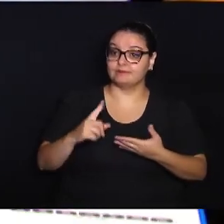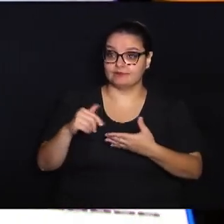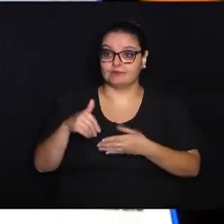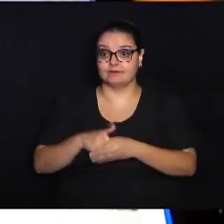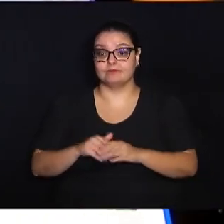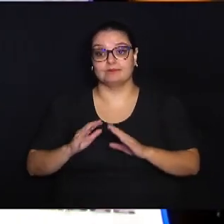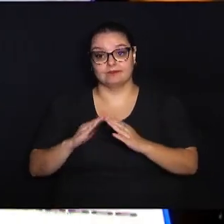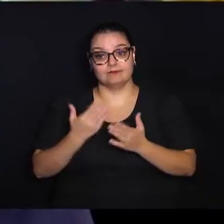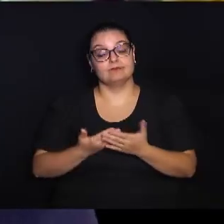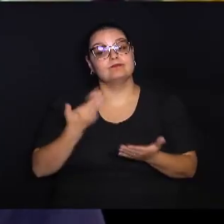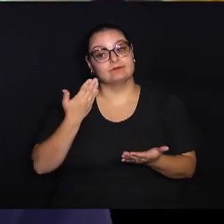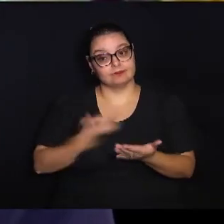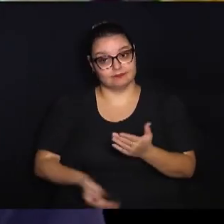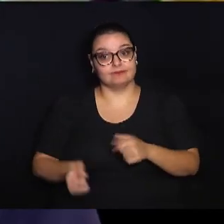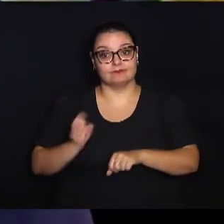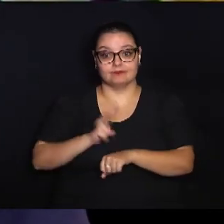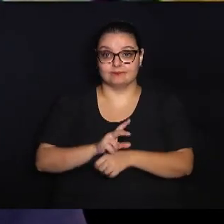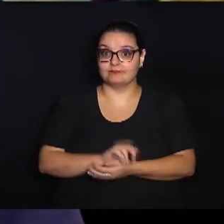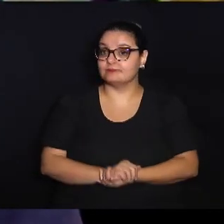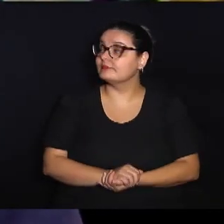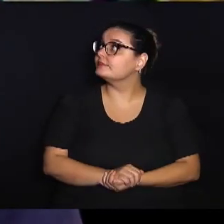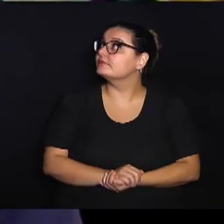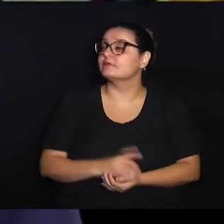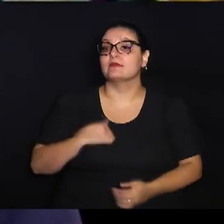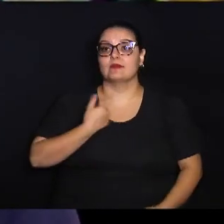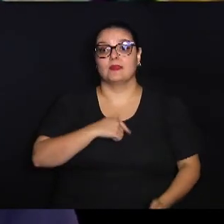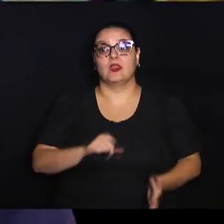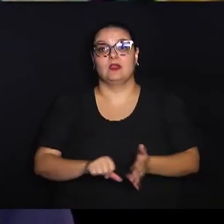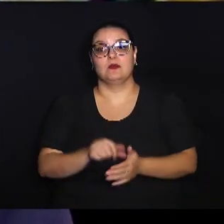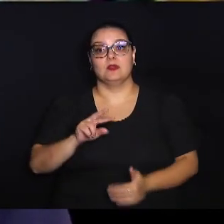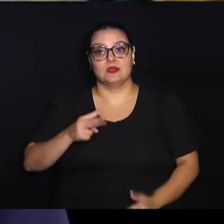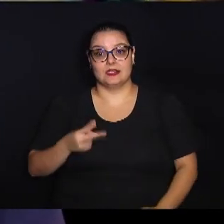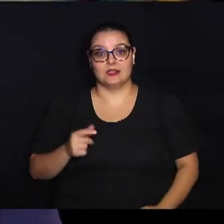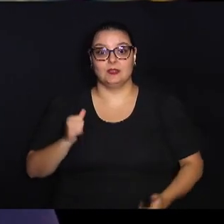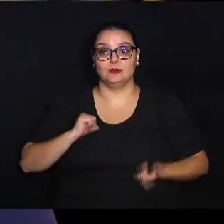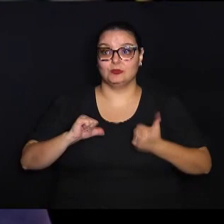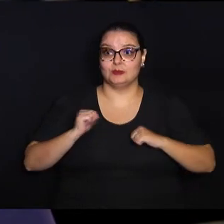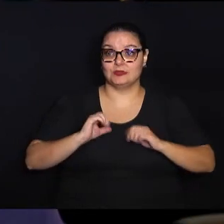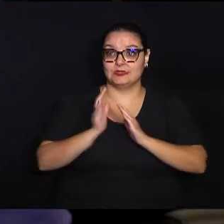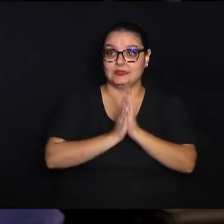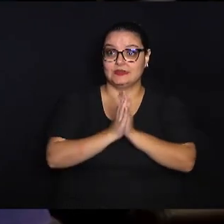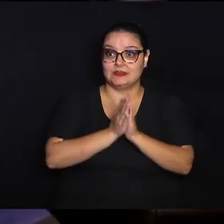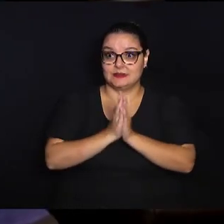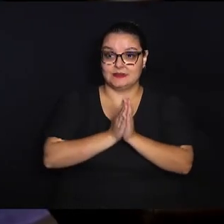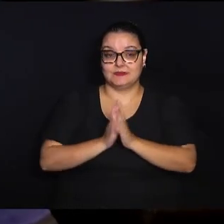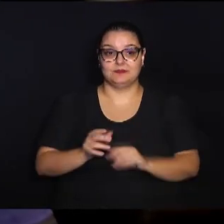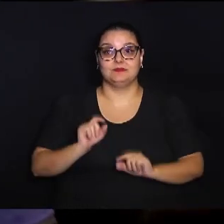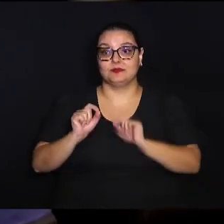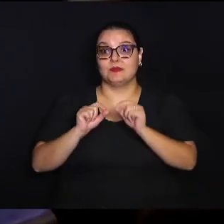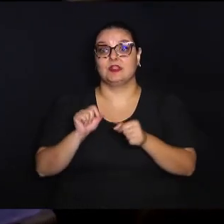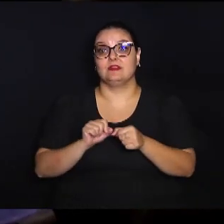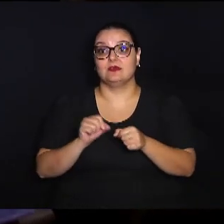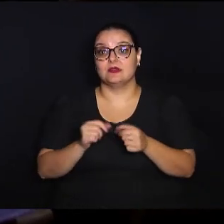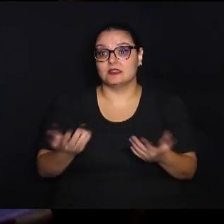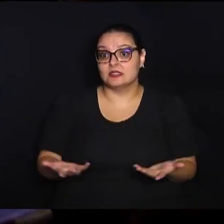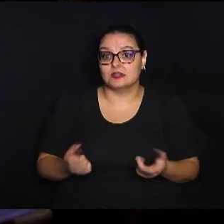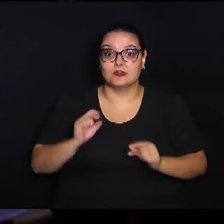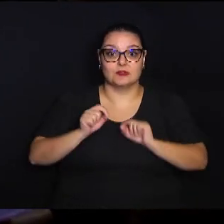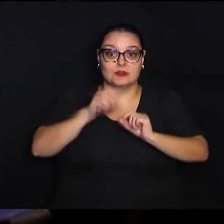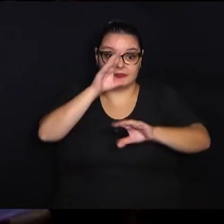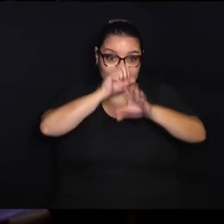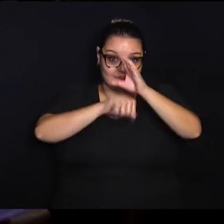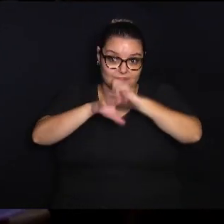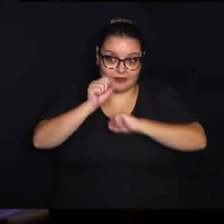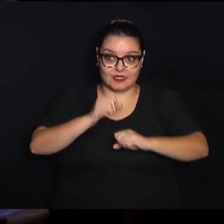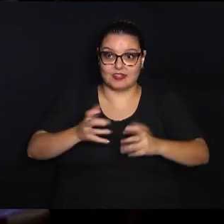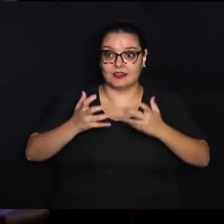escola perde a vaga. Nossa primeira vez, a gente está bem ansioso tal, sobre o que a gente vai fazer, o que a gente vai aprender. A gente quer